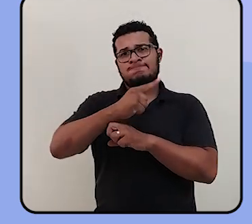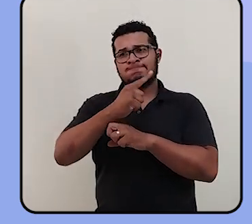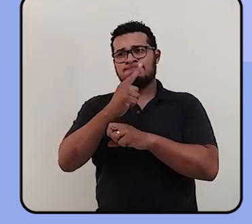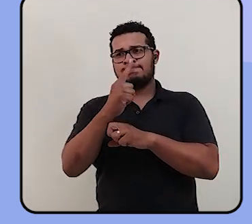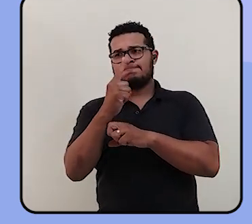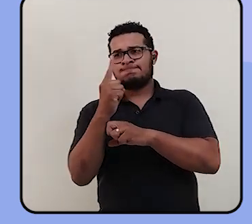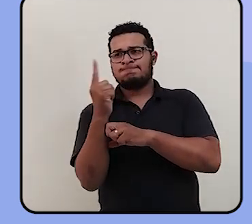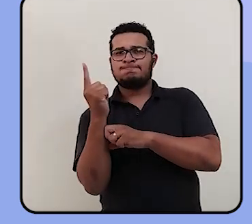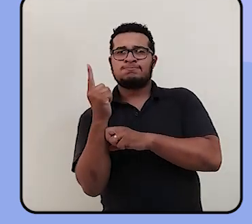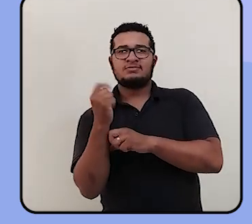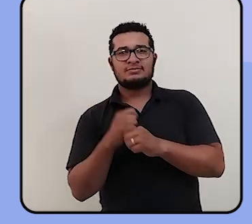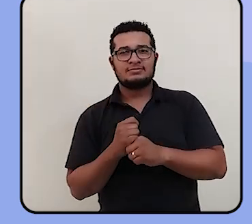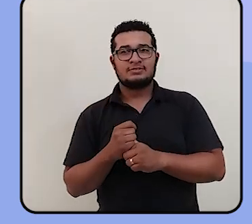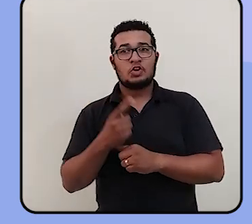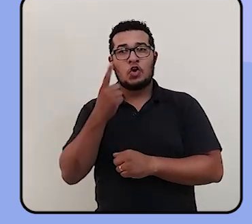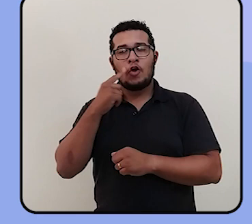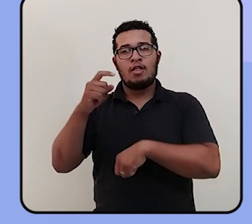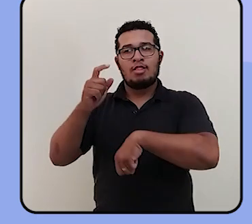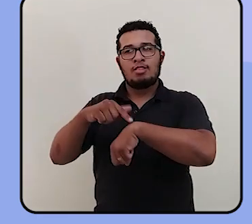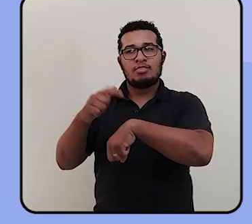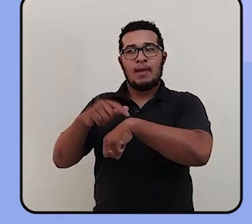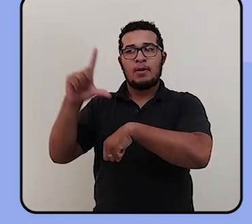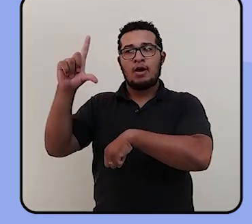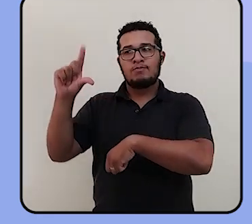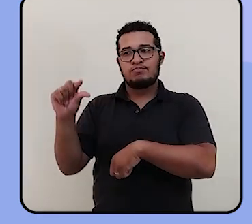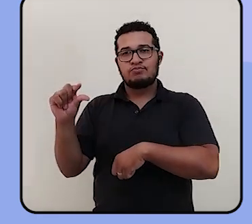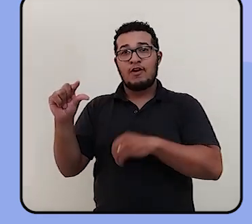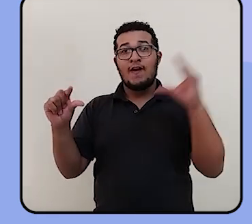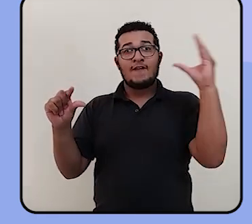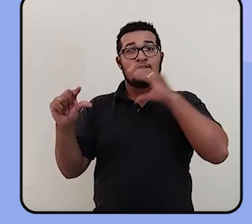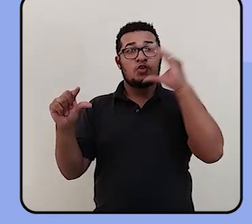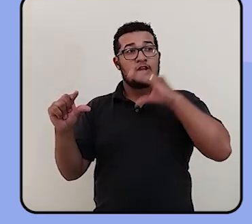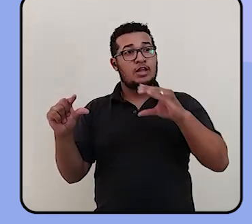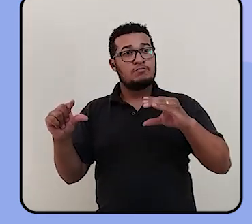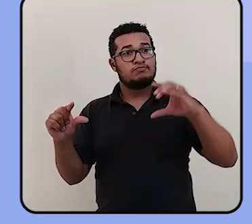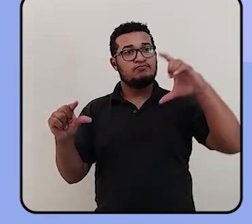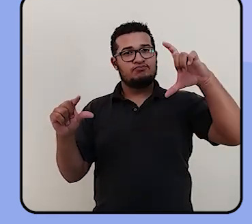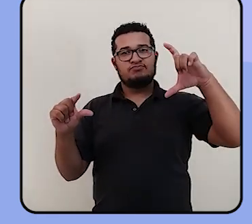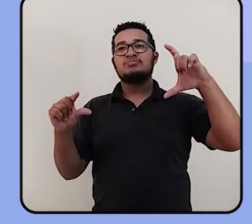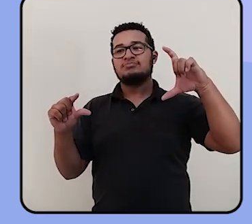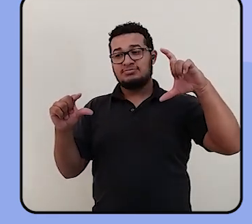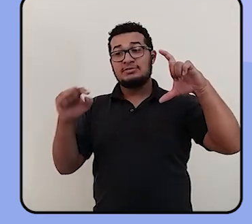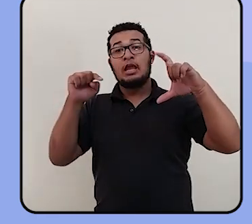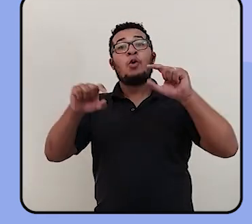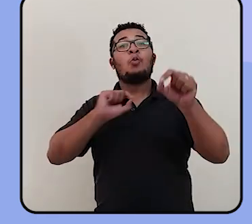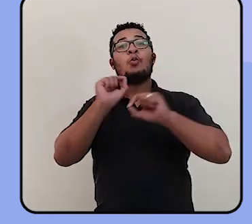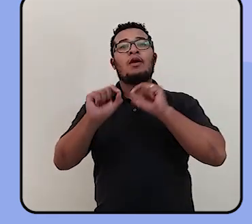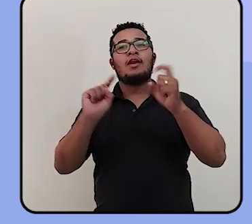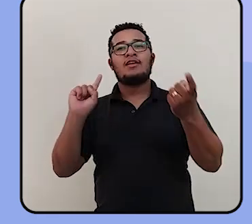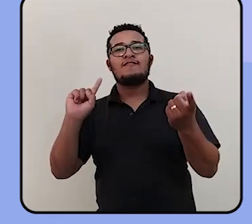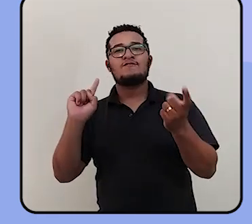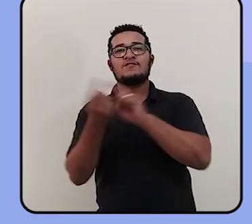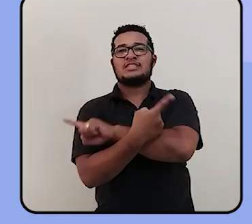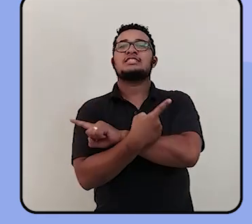percebeu que o tempo diminuiu, a velocidade aumentou? Então, nós temos uma regra de 3